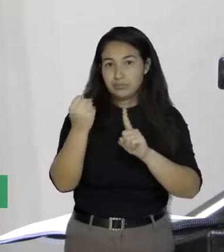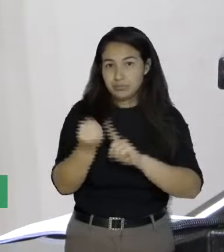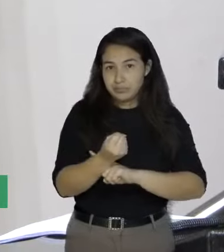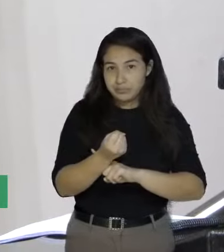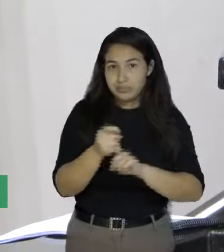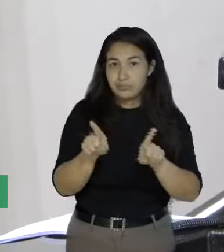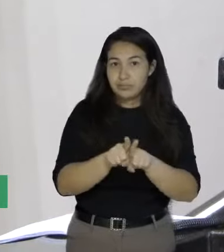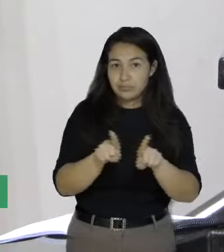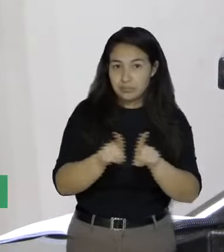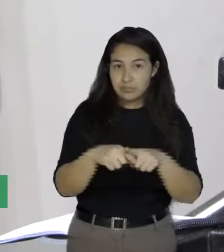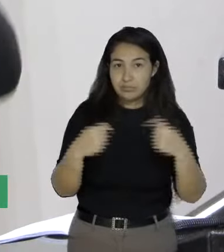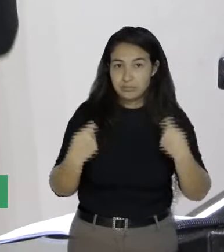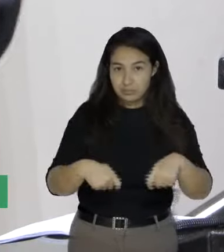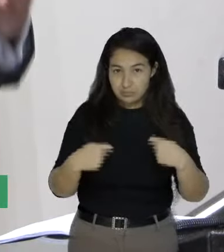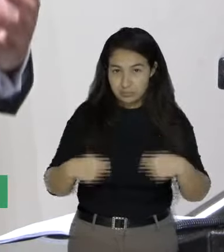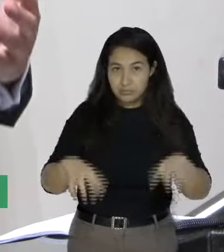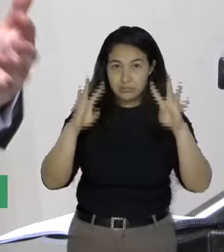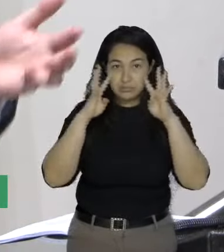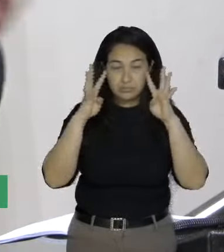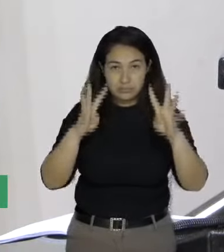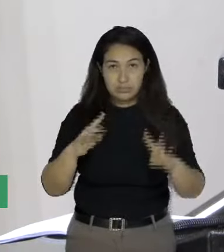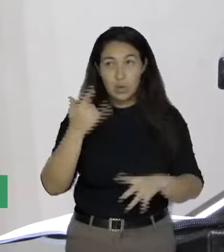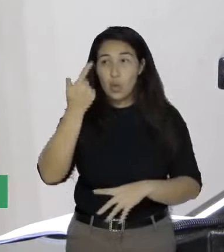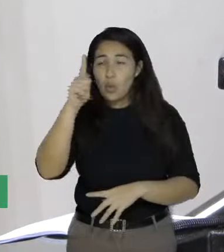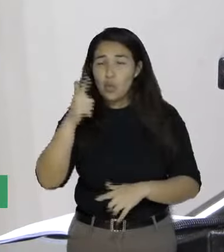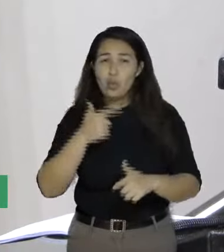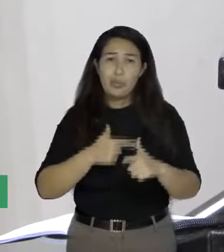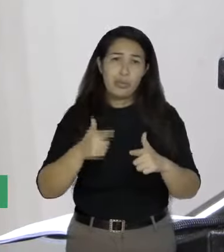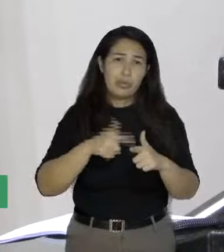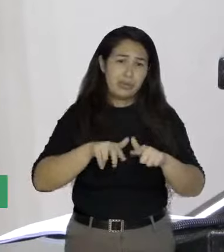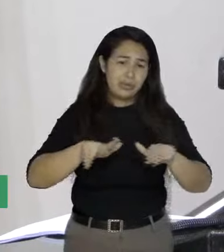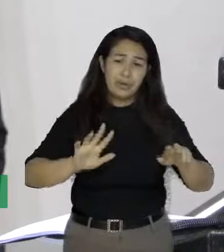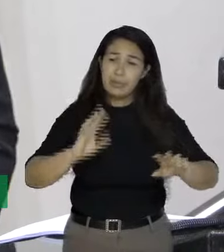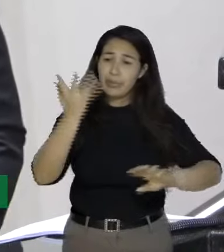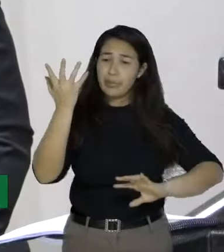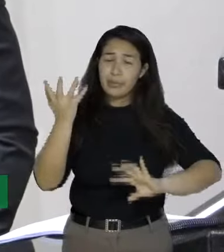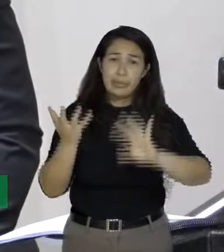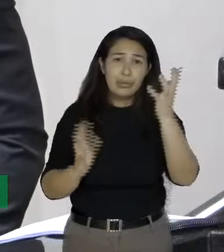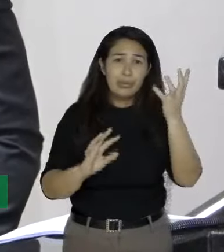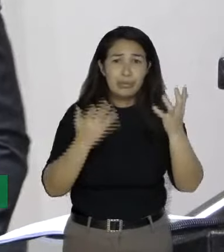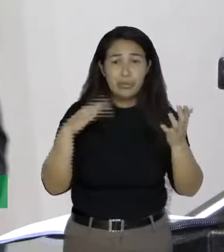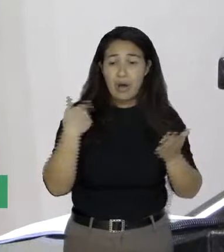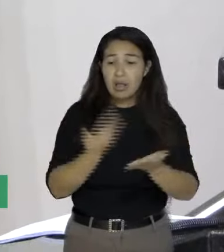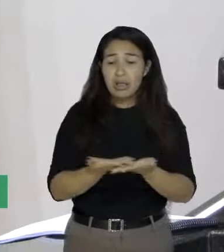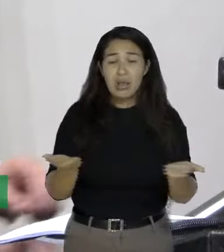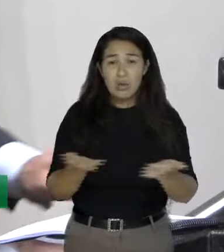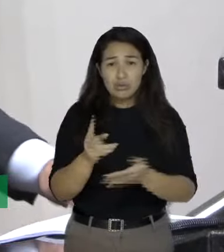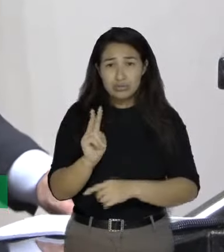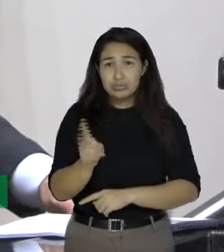precisamos dar uma atenção para outros problemas que surgiram e muitos deles que ficaram até hoje